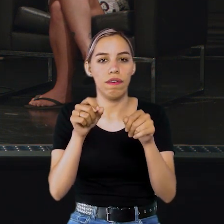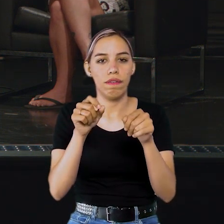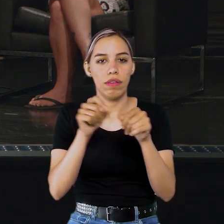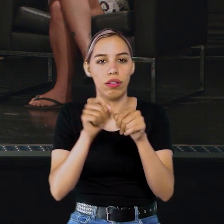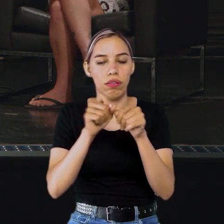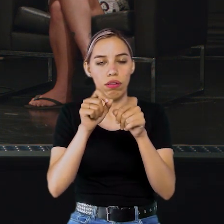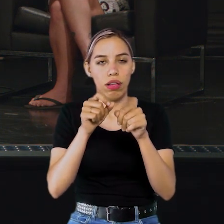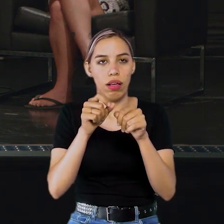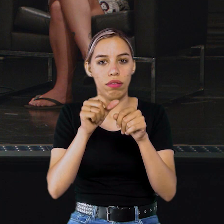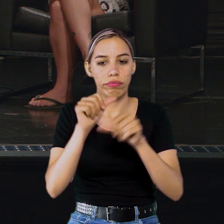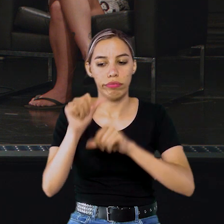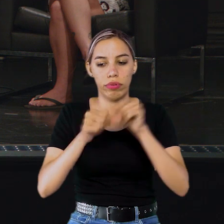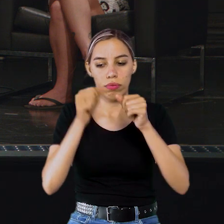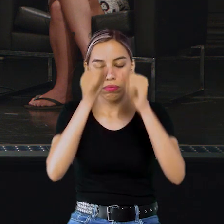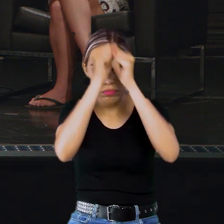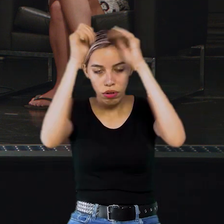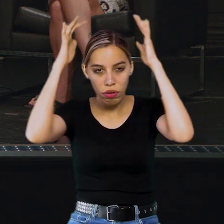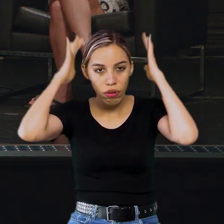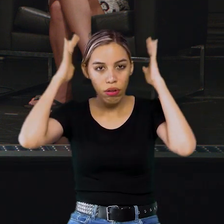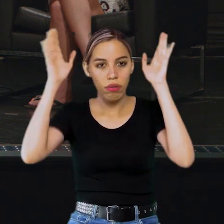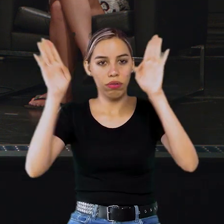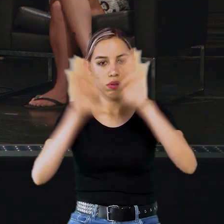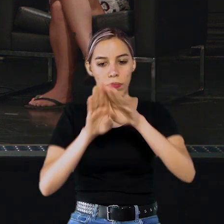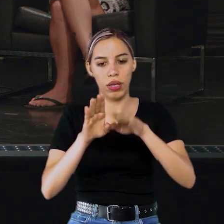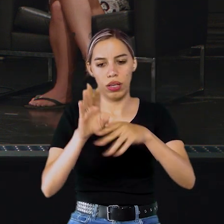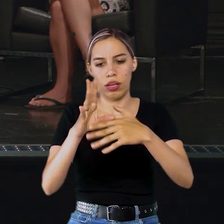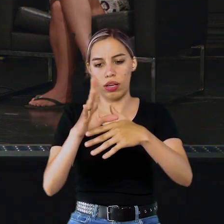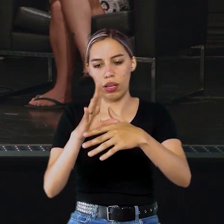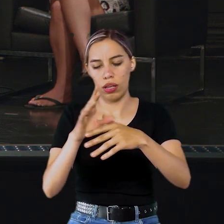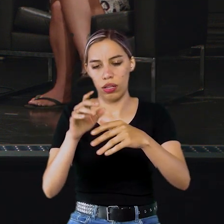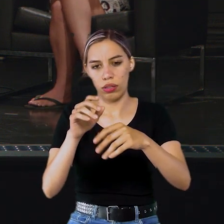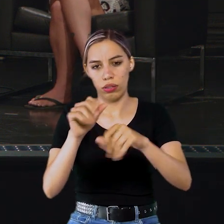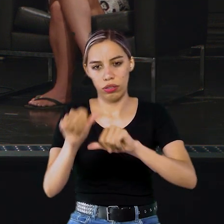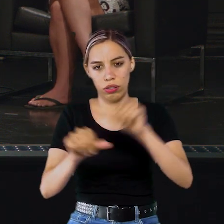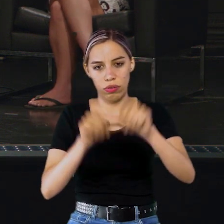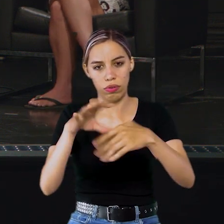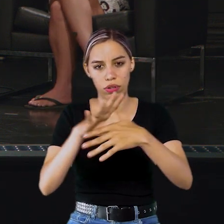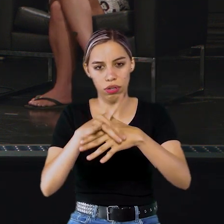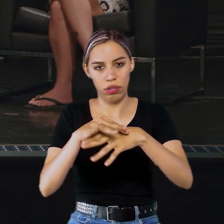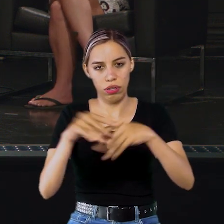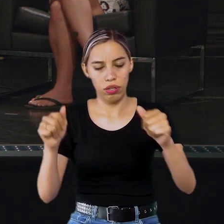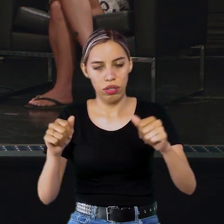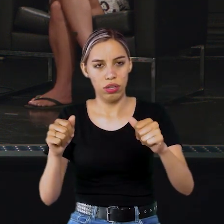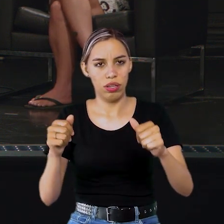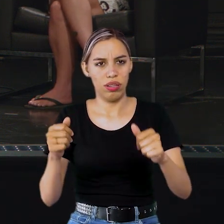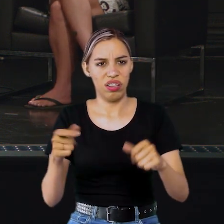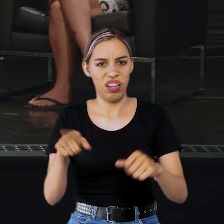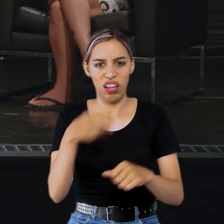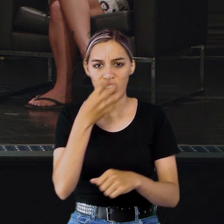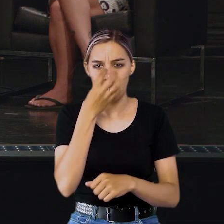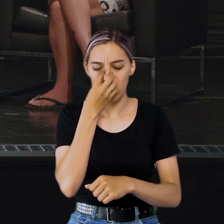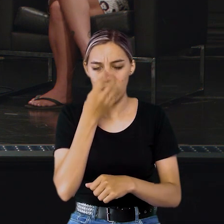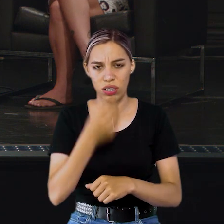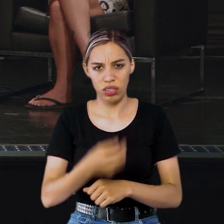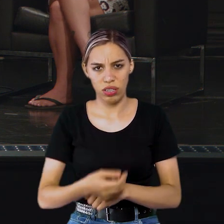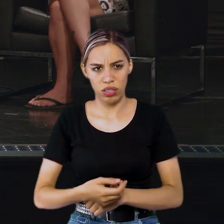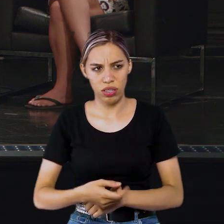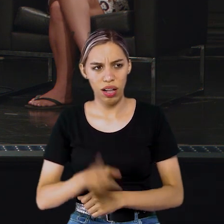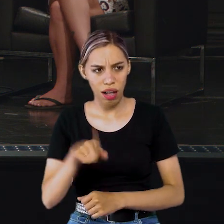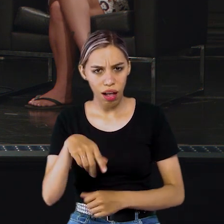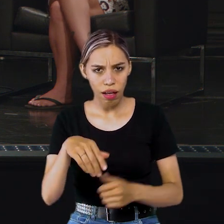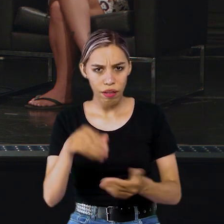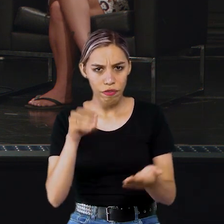virar curandeiro. É uma palhaçada. Mas, antes de palhaçada, é uma falta de